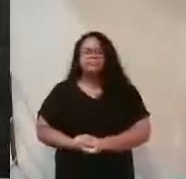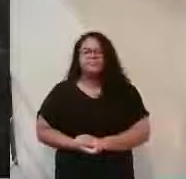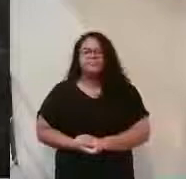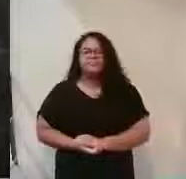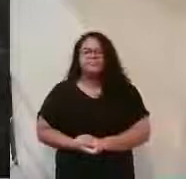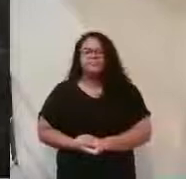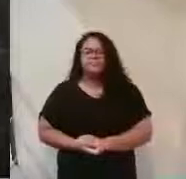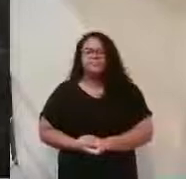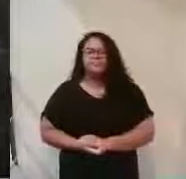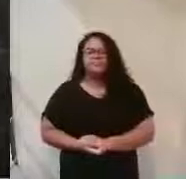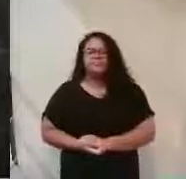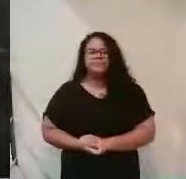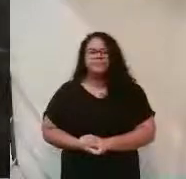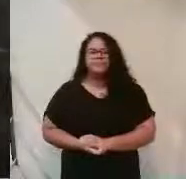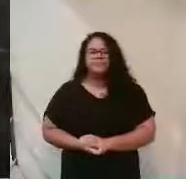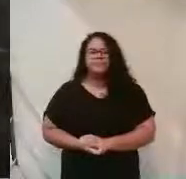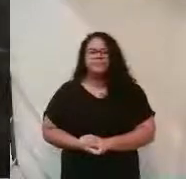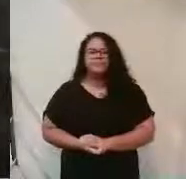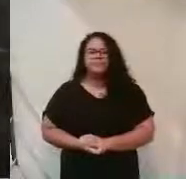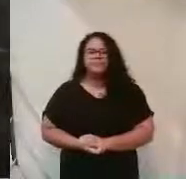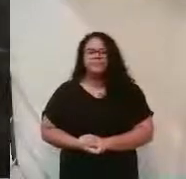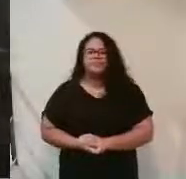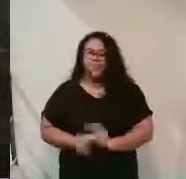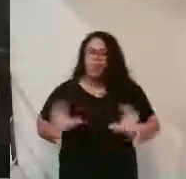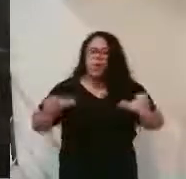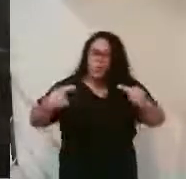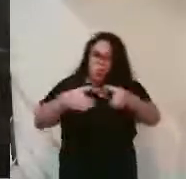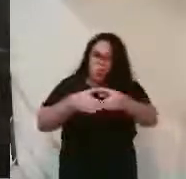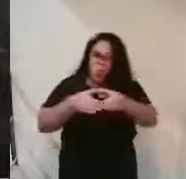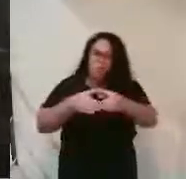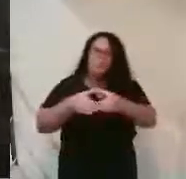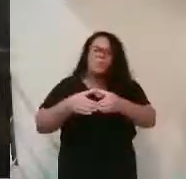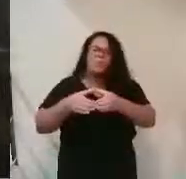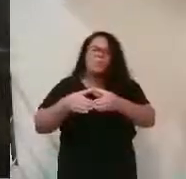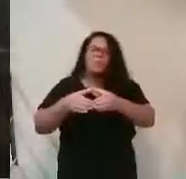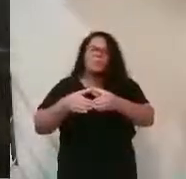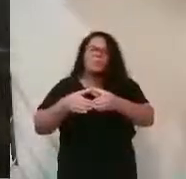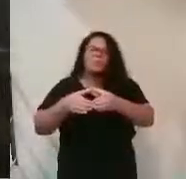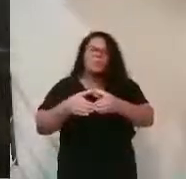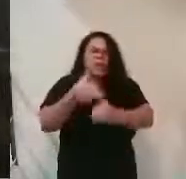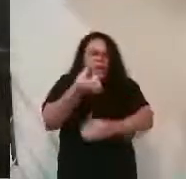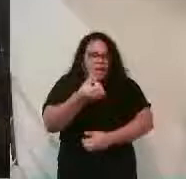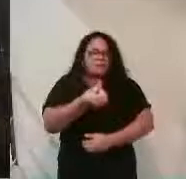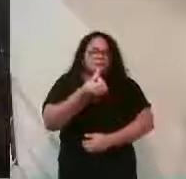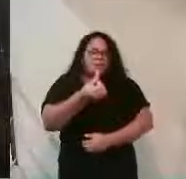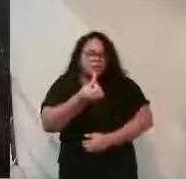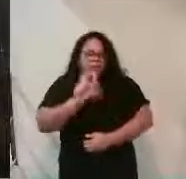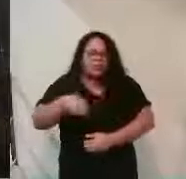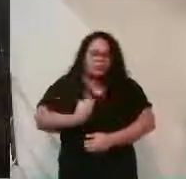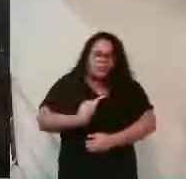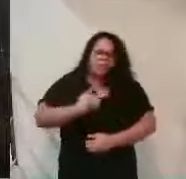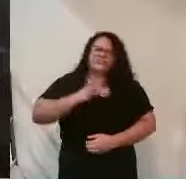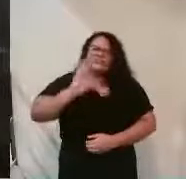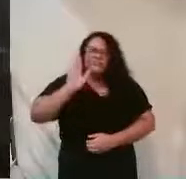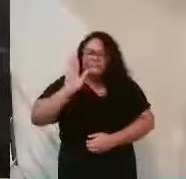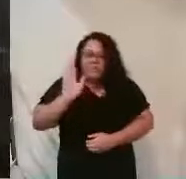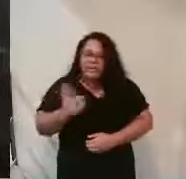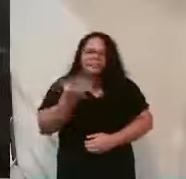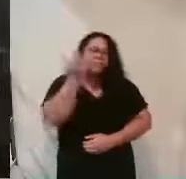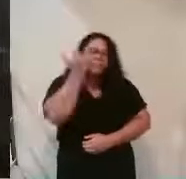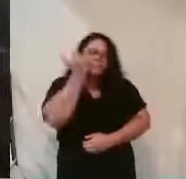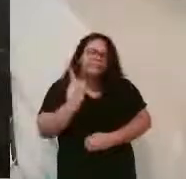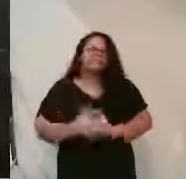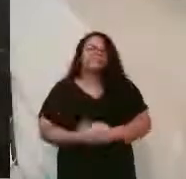agrupamento foram os municípios em que fizemos os primeiros acordos de não perseguição penal aqui,